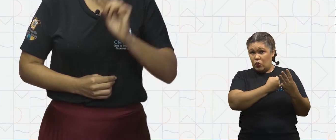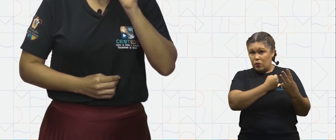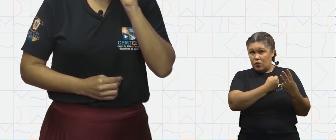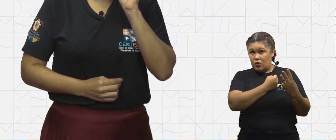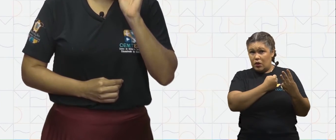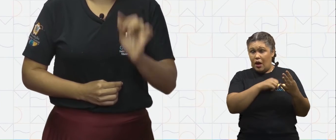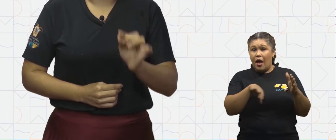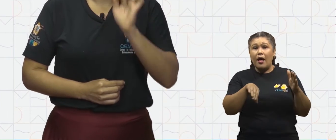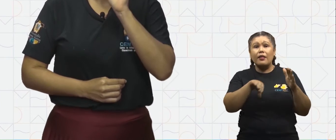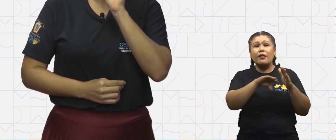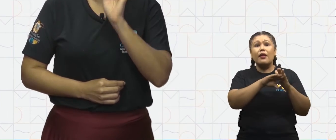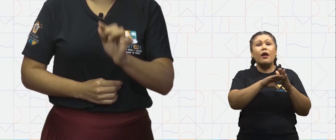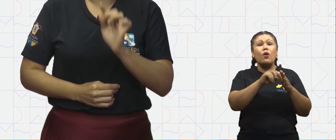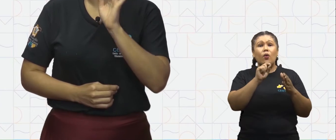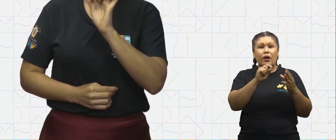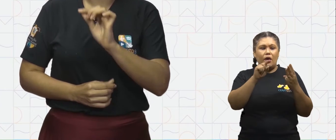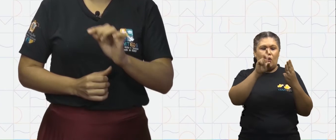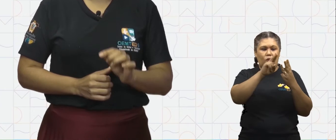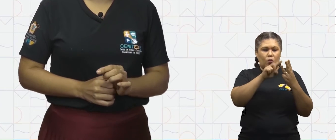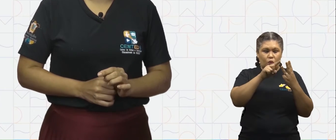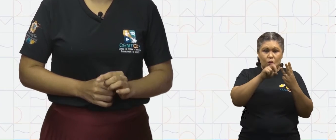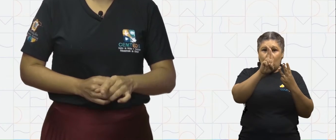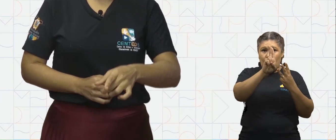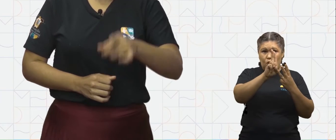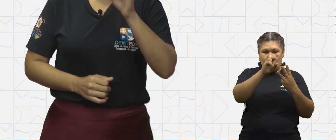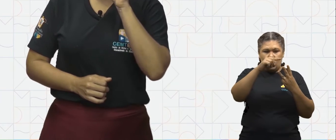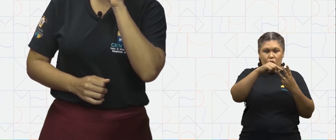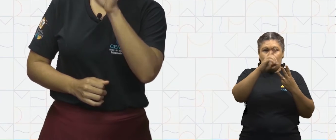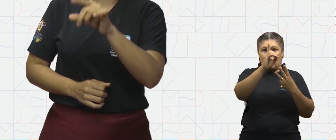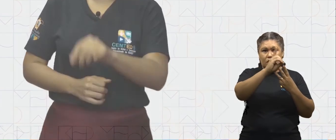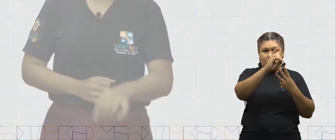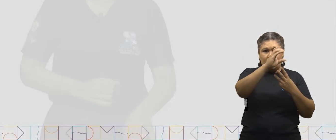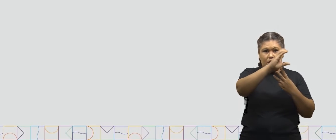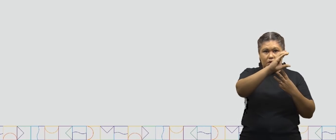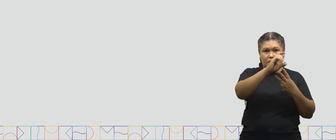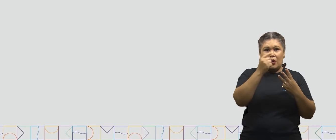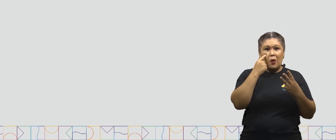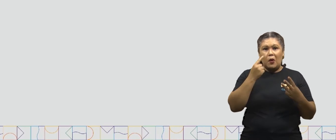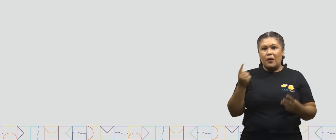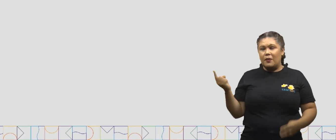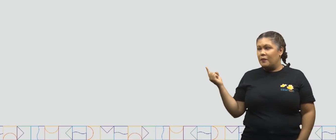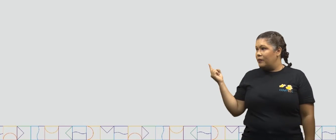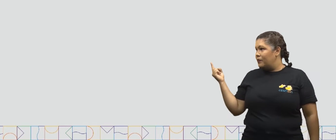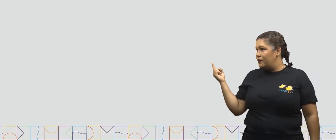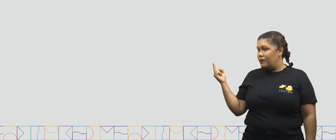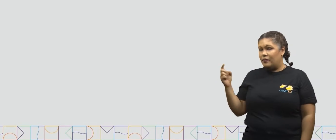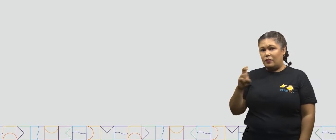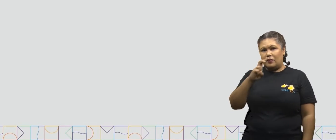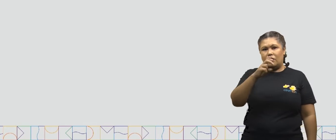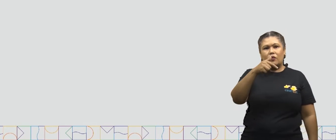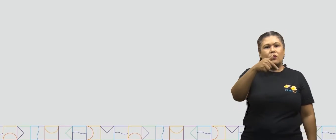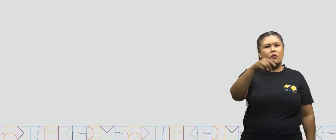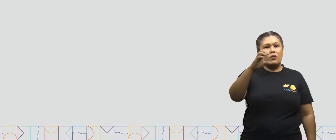compreendam até a ordem da centena. Olha só, temos os seguintes